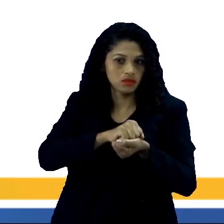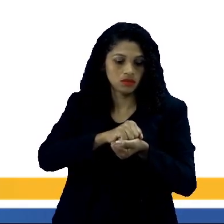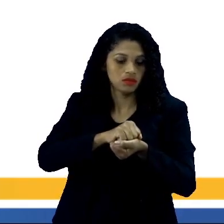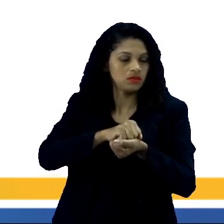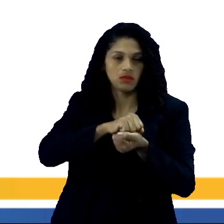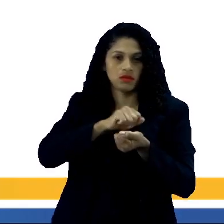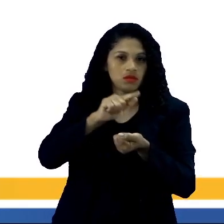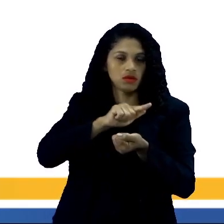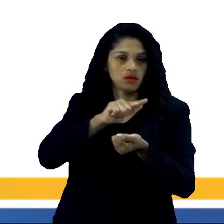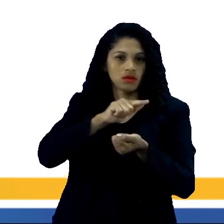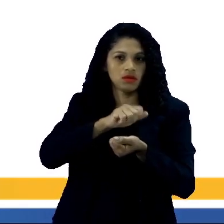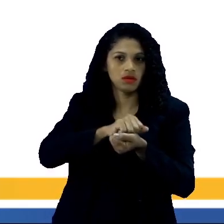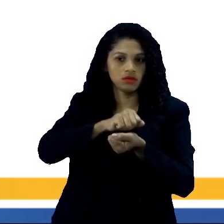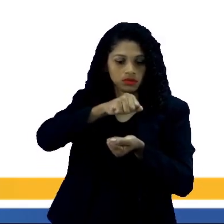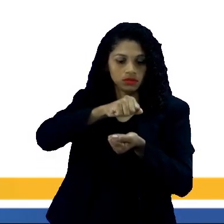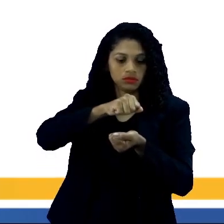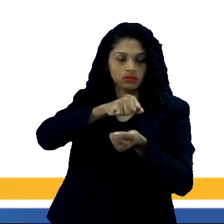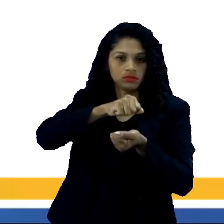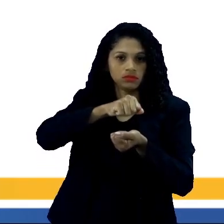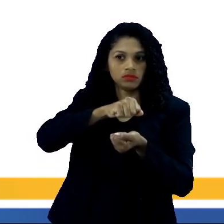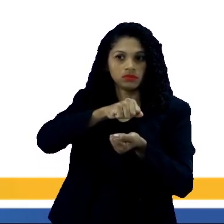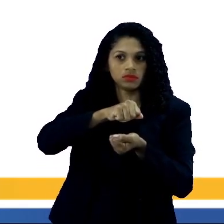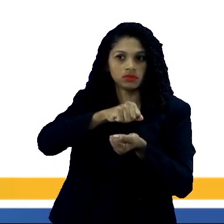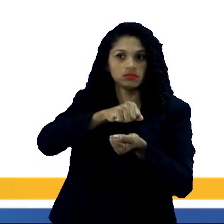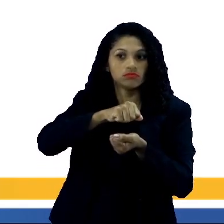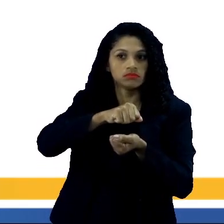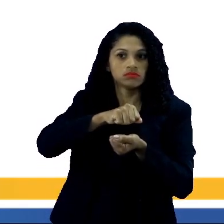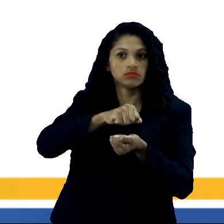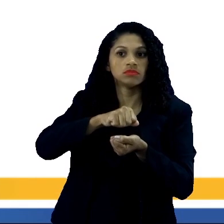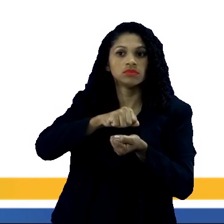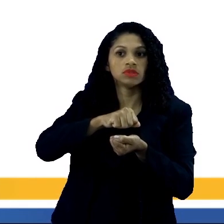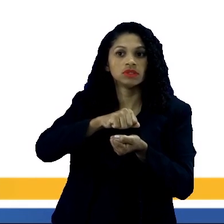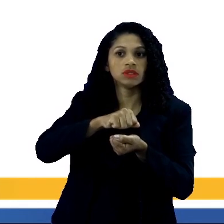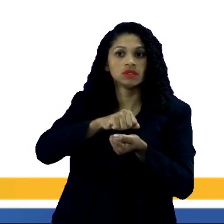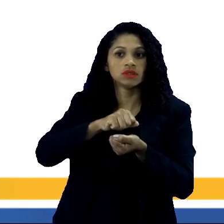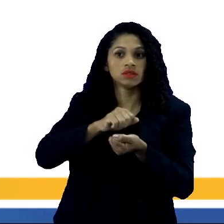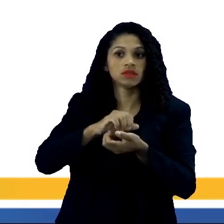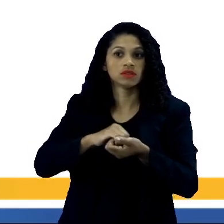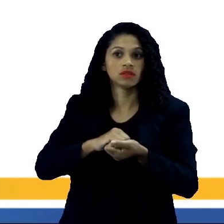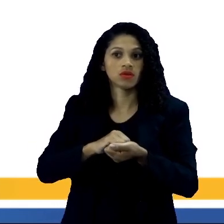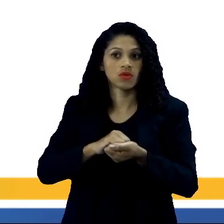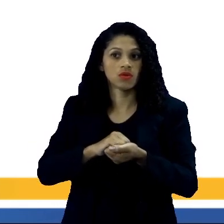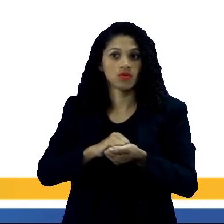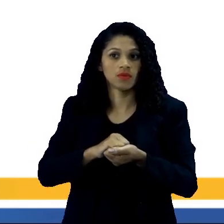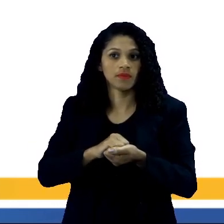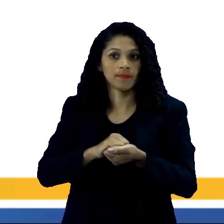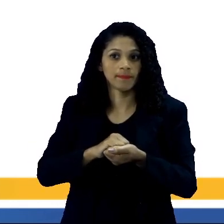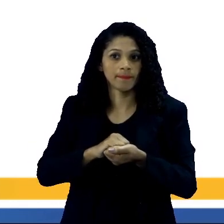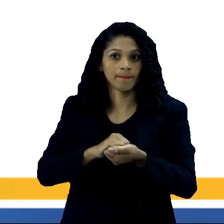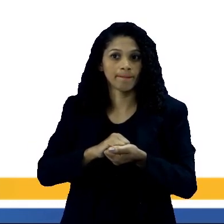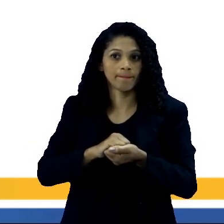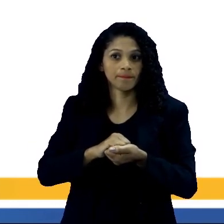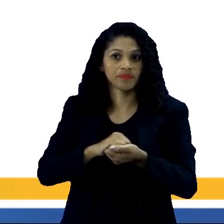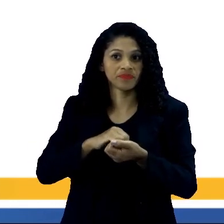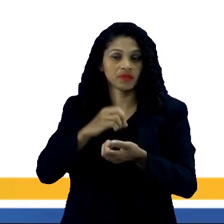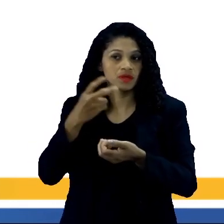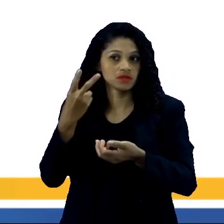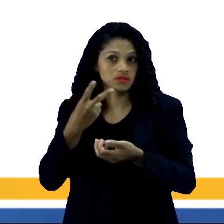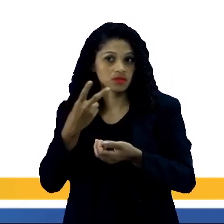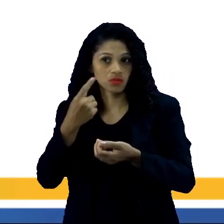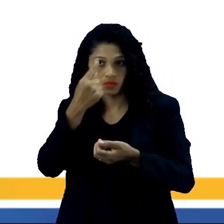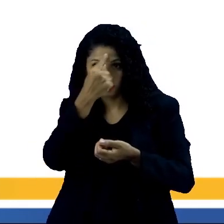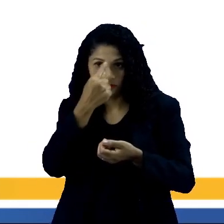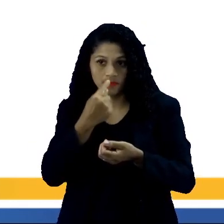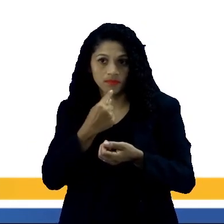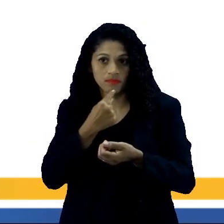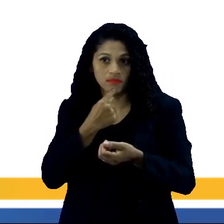essa imagem em branco, essa explosão que aparece, que vai acontecer a sinapse, no espaço entre um neurônio e outro. E ali no segundo